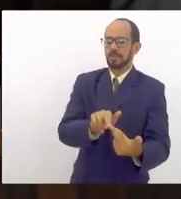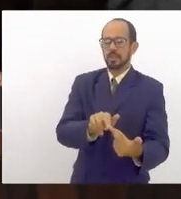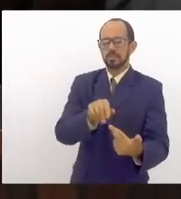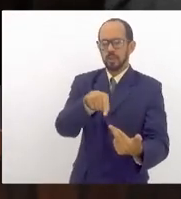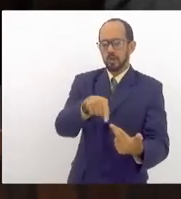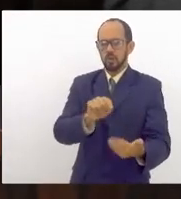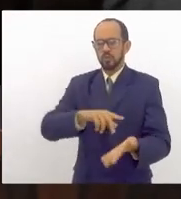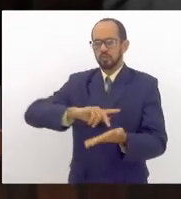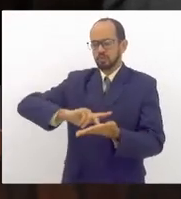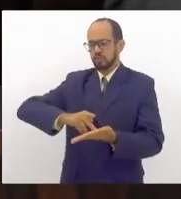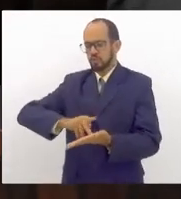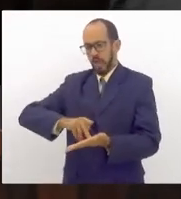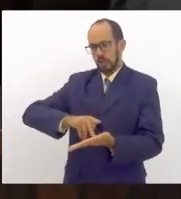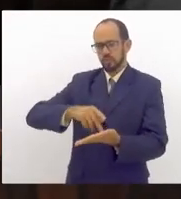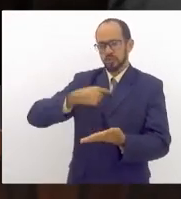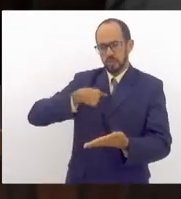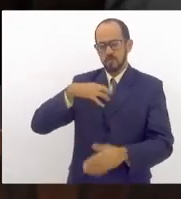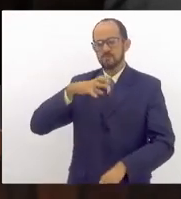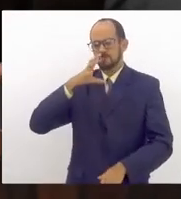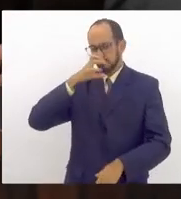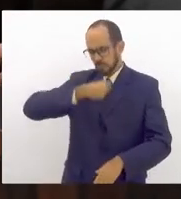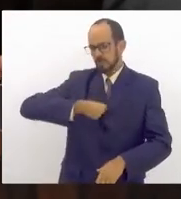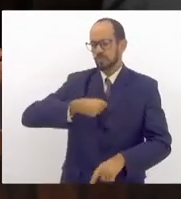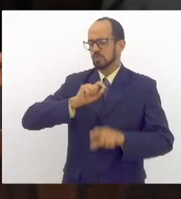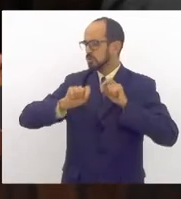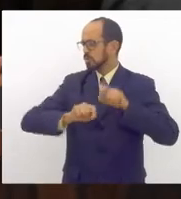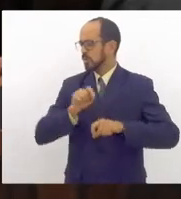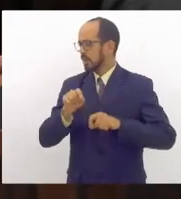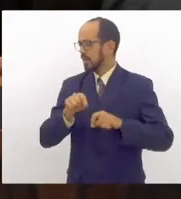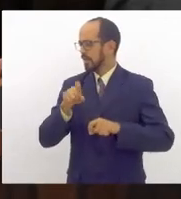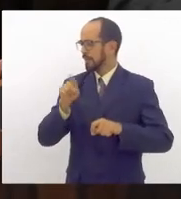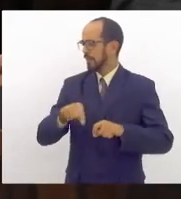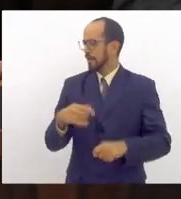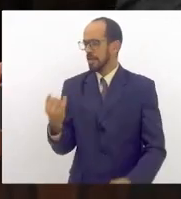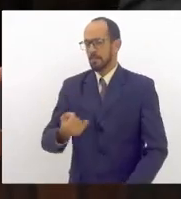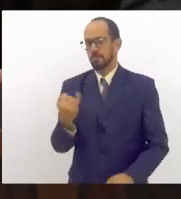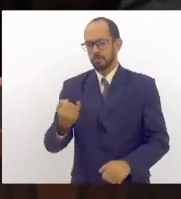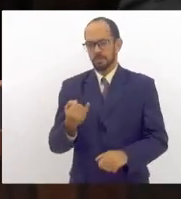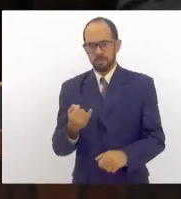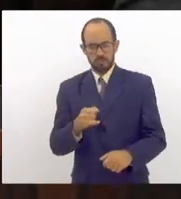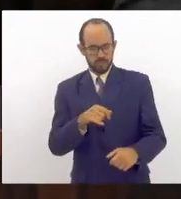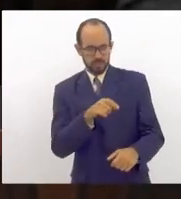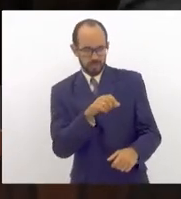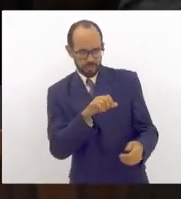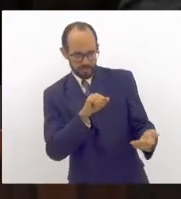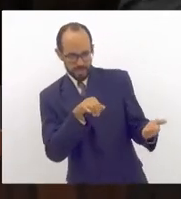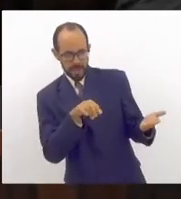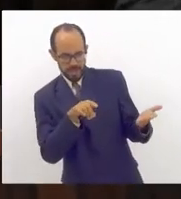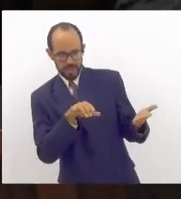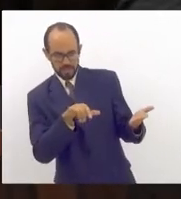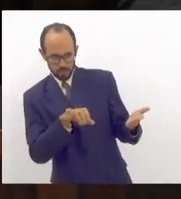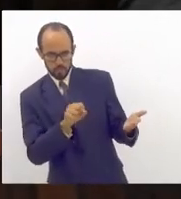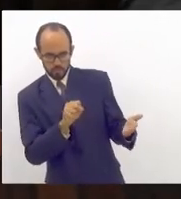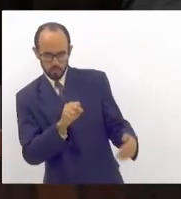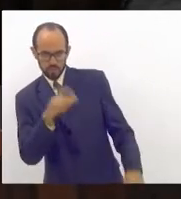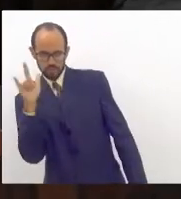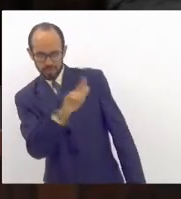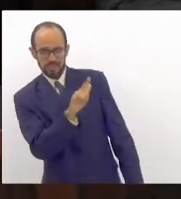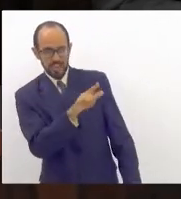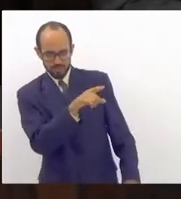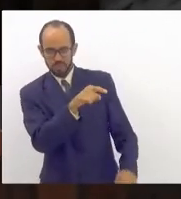eu implico bastante né Daleste muito eu peguei você Você É Meu foco agora sabe que eu te amo né Daleste